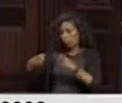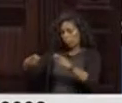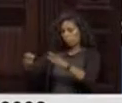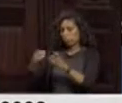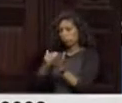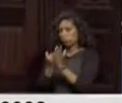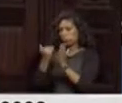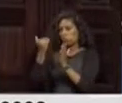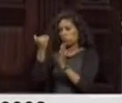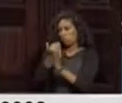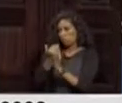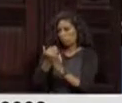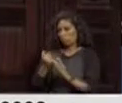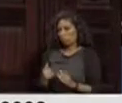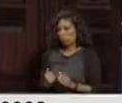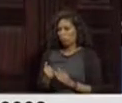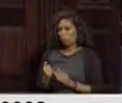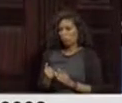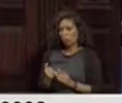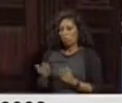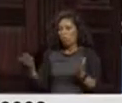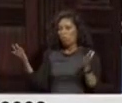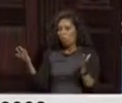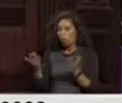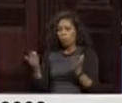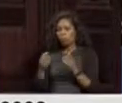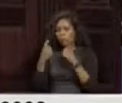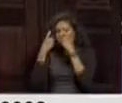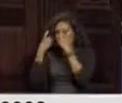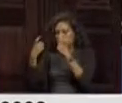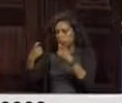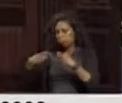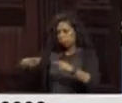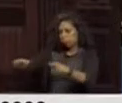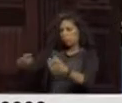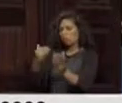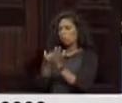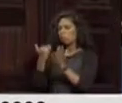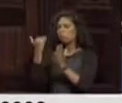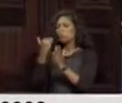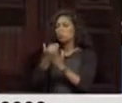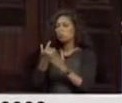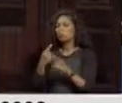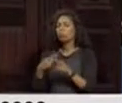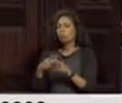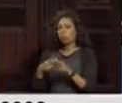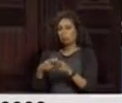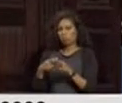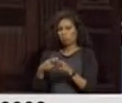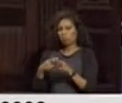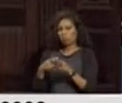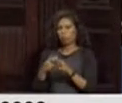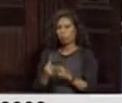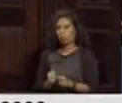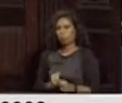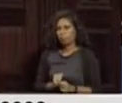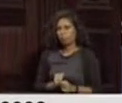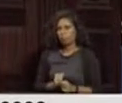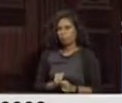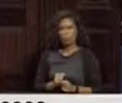de violência cresceu tanto? É claro que quando